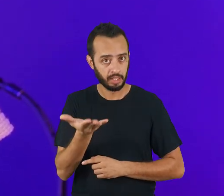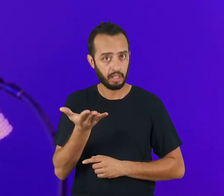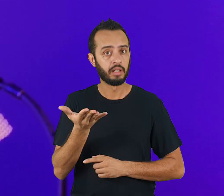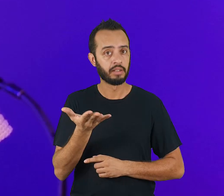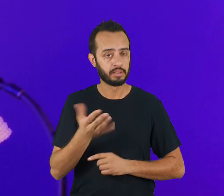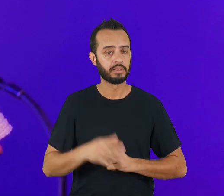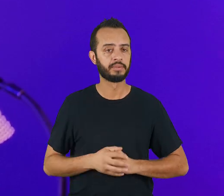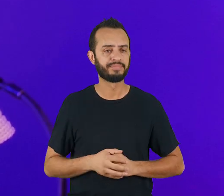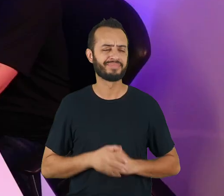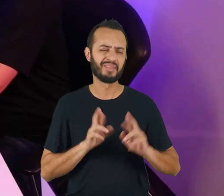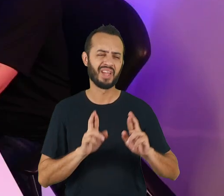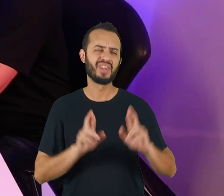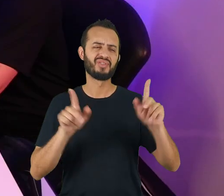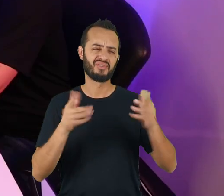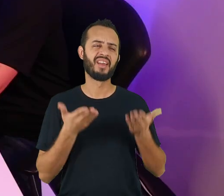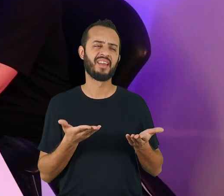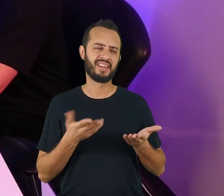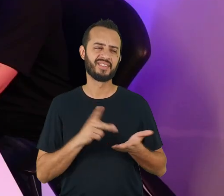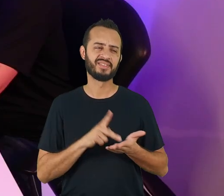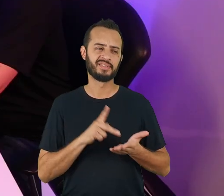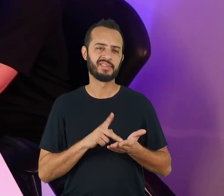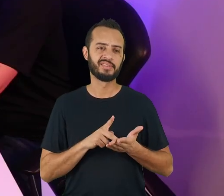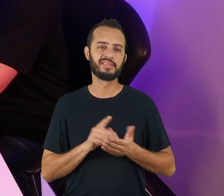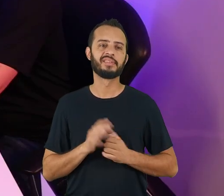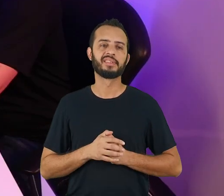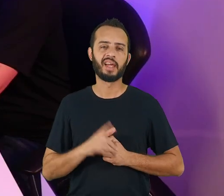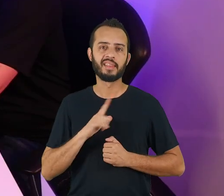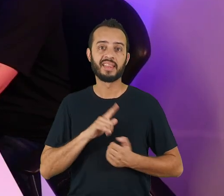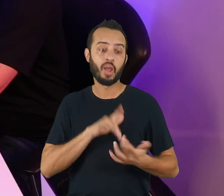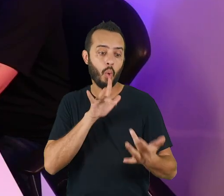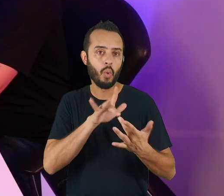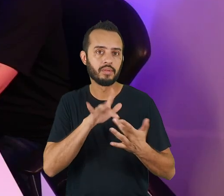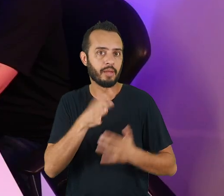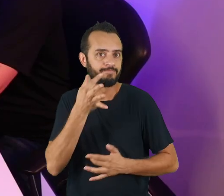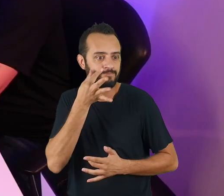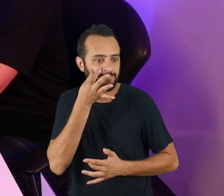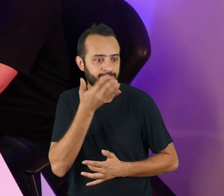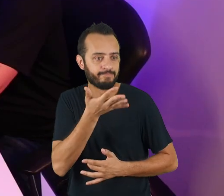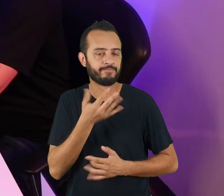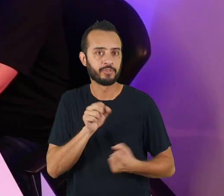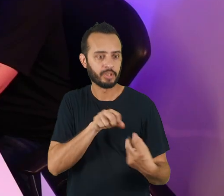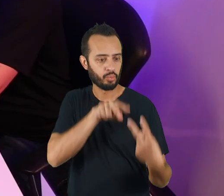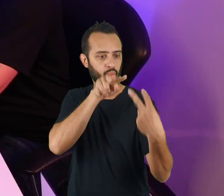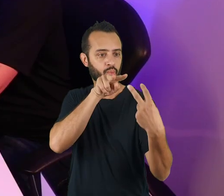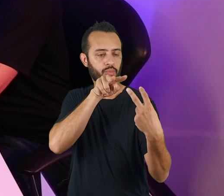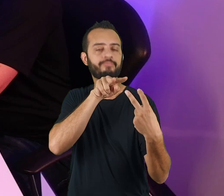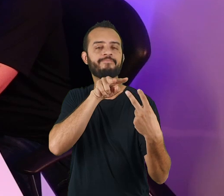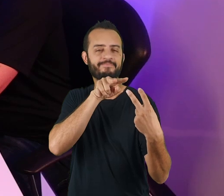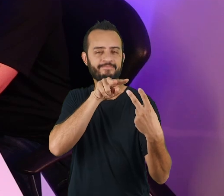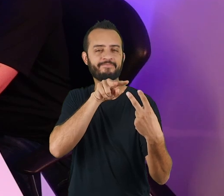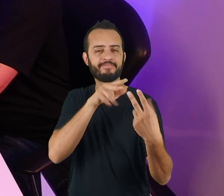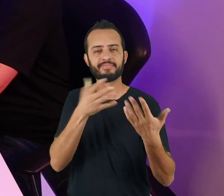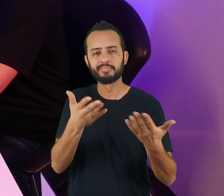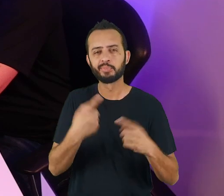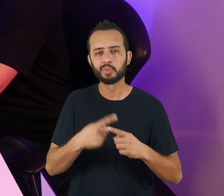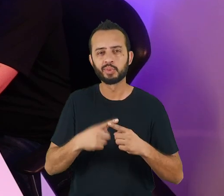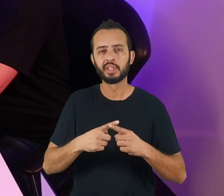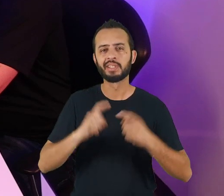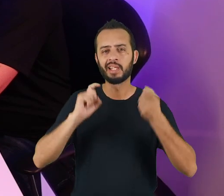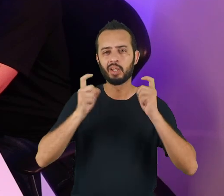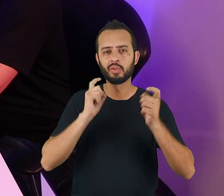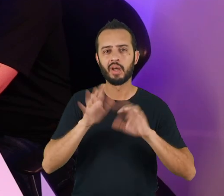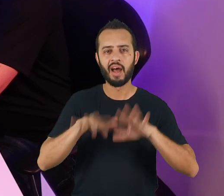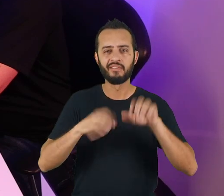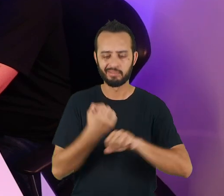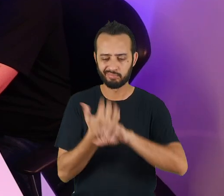pessoais né Não só online é diferente diferente um contato é diferente você olhar no olho da pessoa porque muitas vezes em reunião a